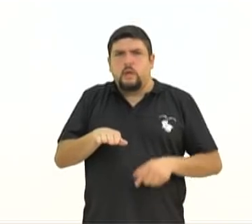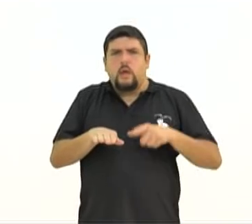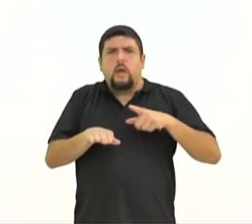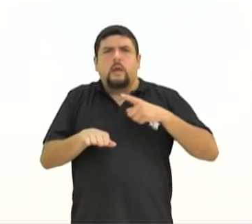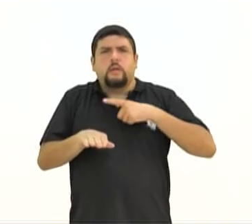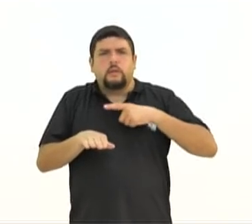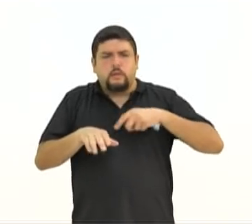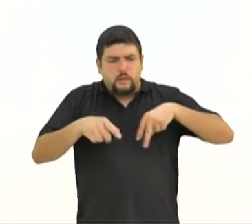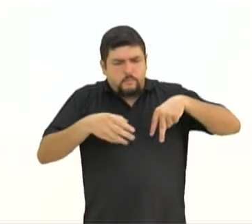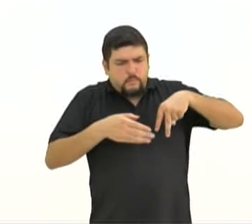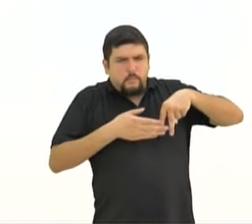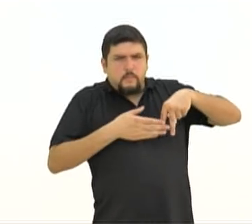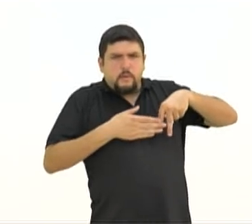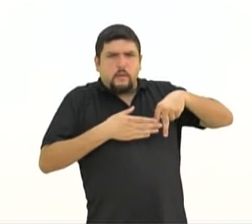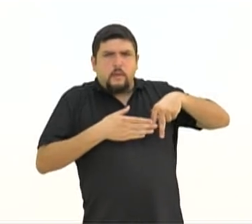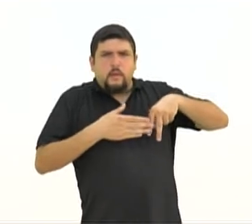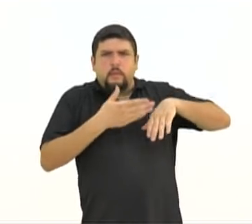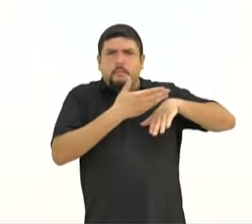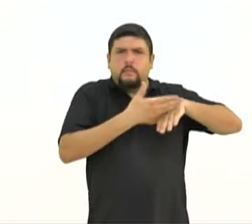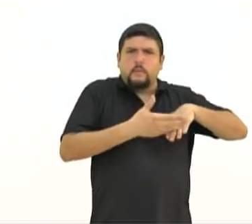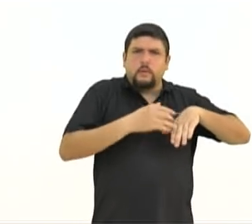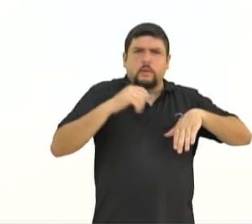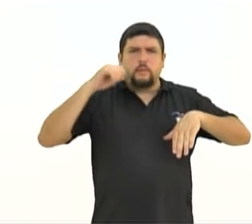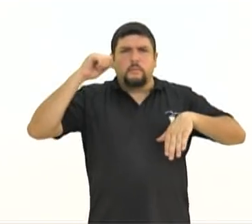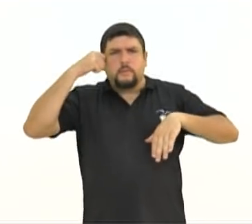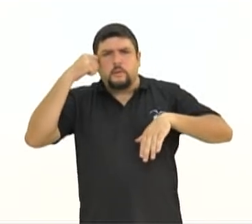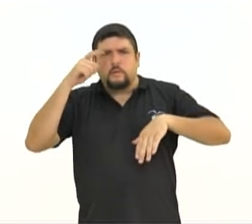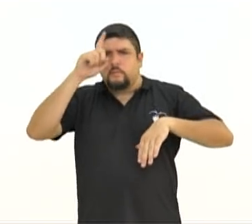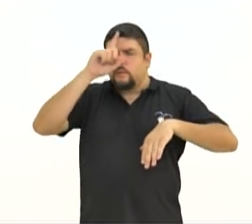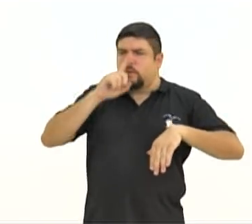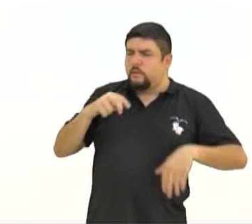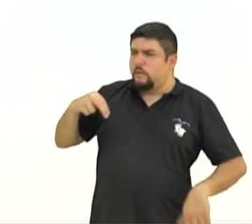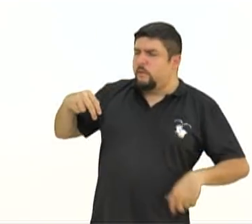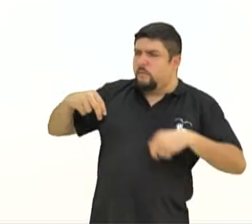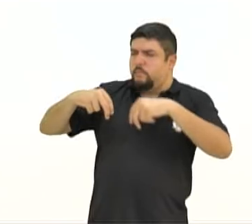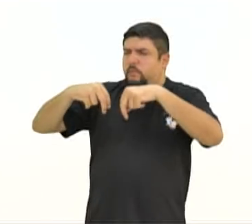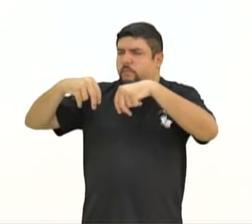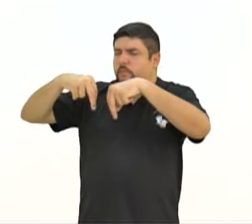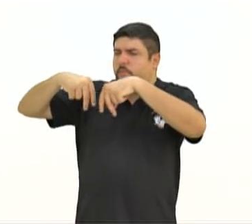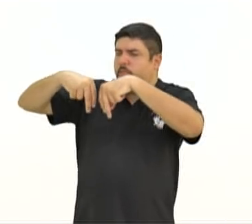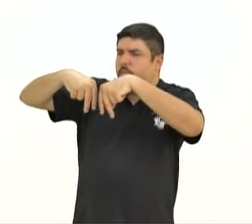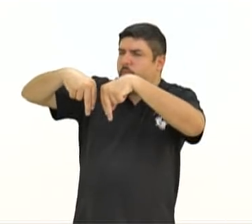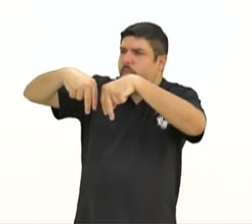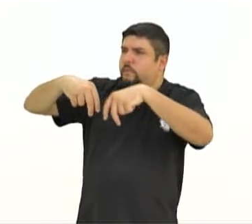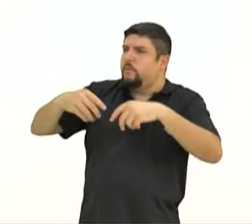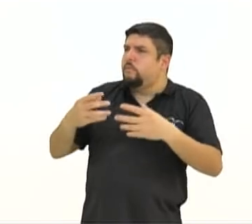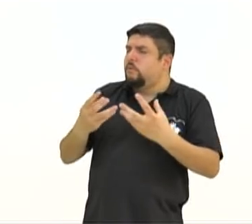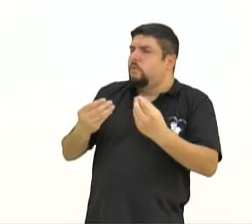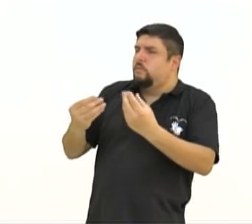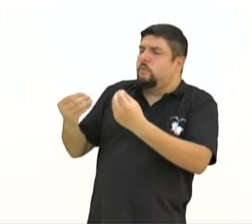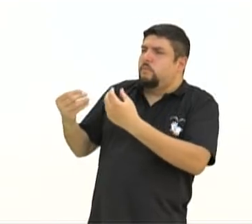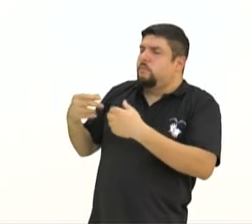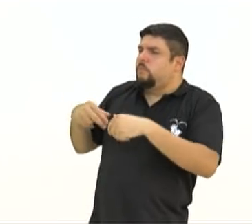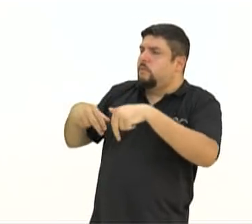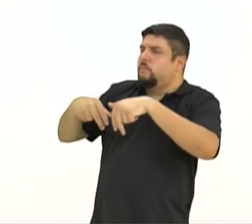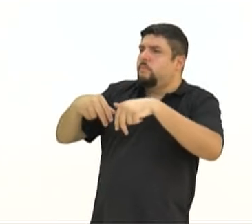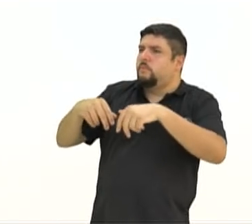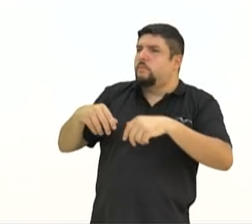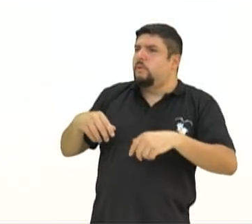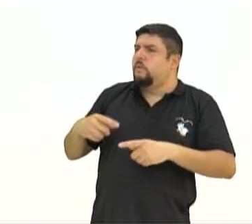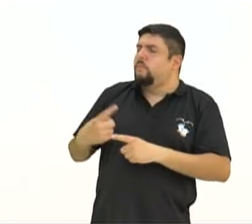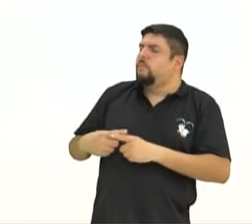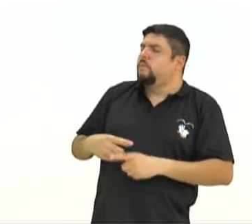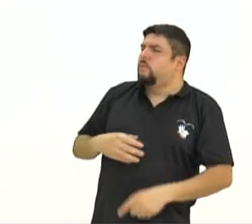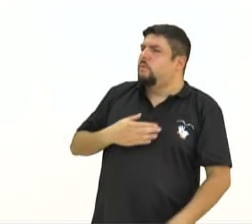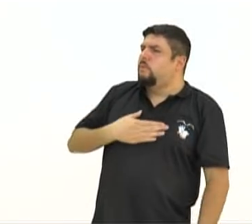pretas, amarelas. Para que tanta perna, meu Deus? Pergunta meu coração. Porém, meus olhos